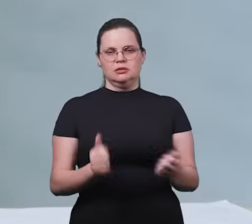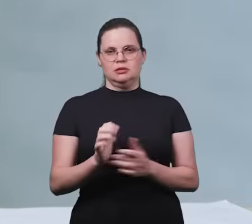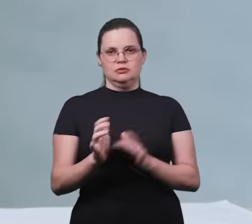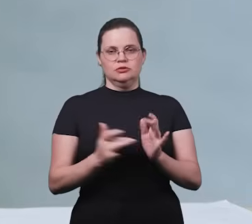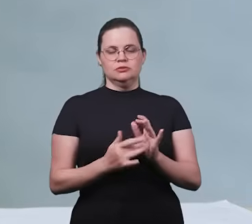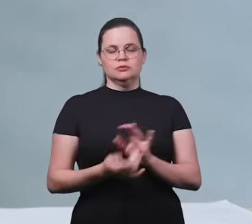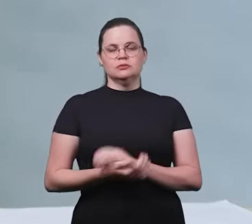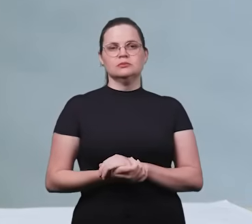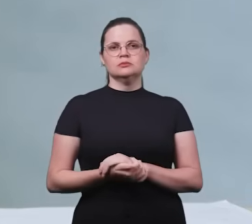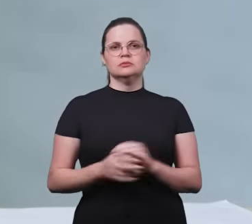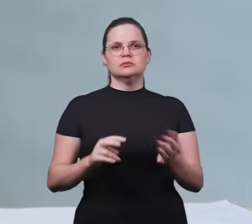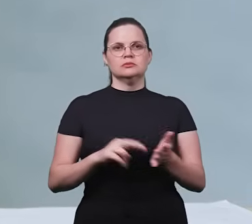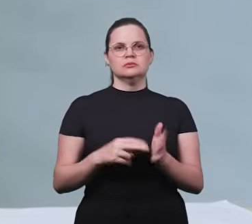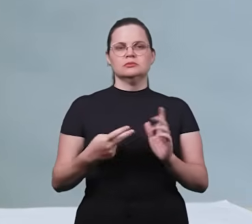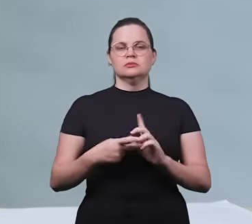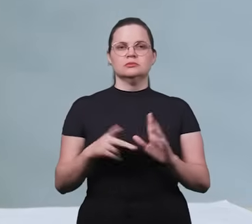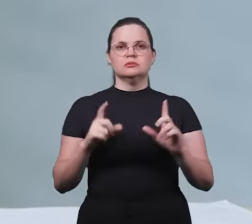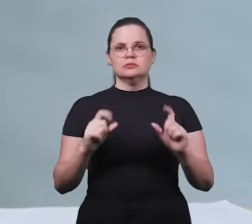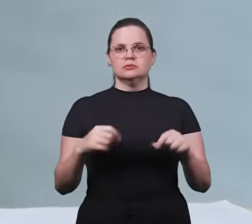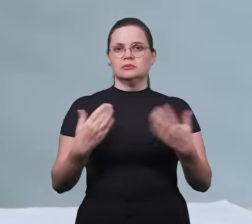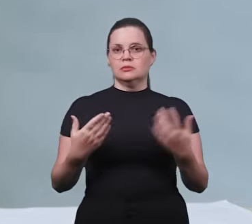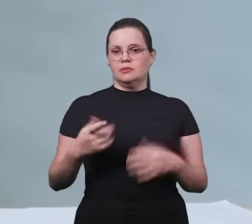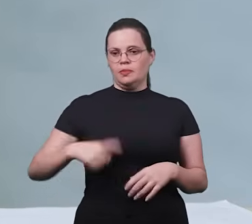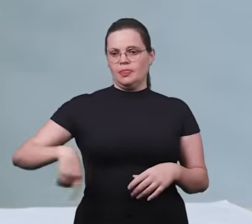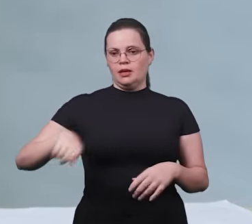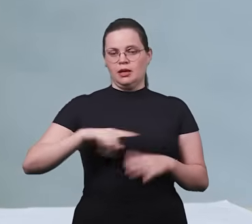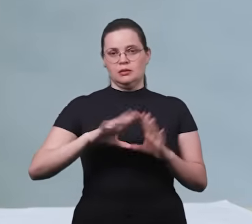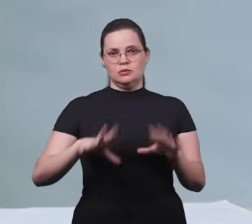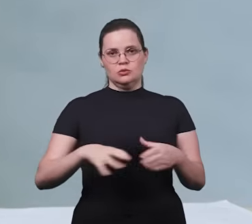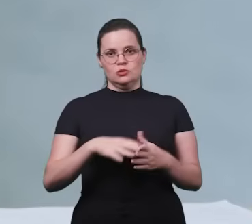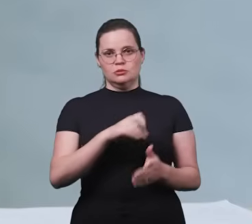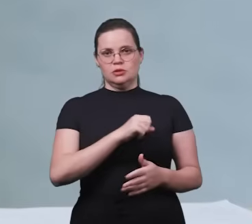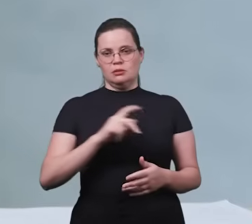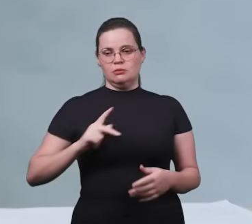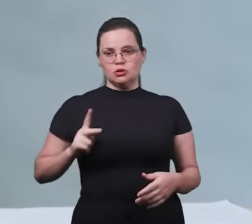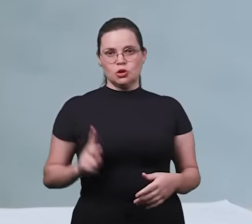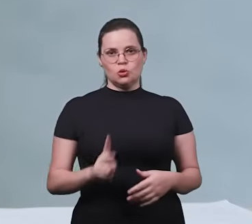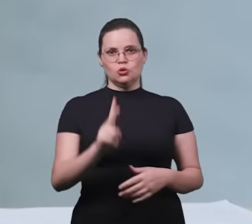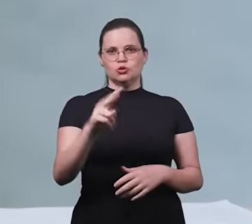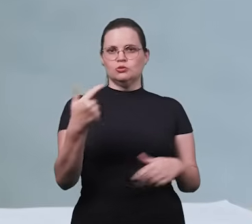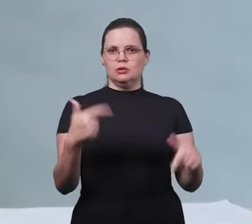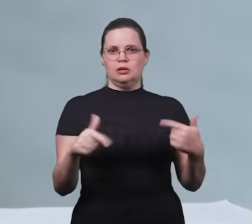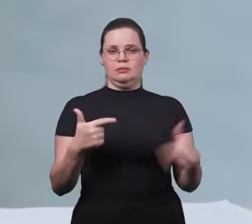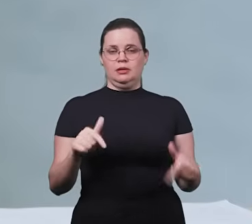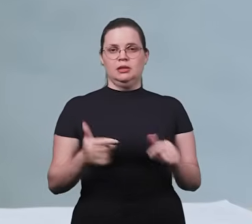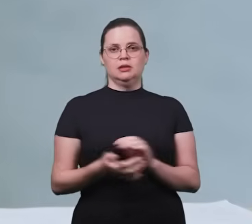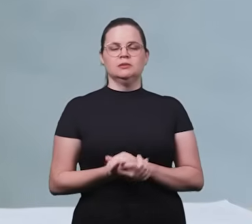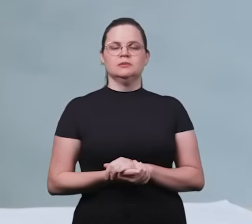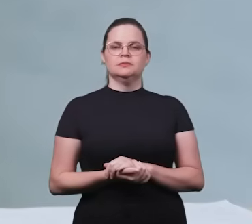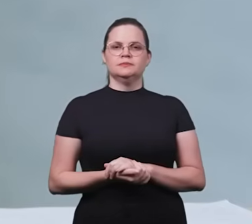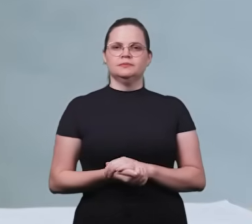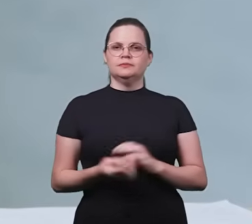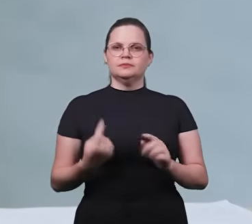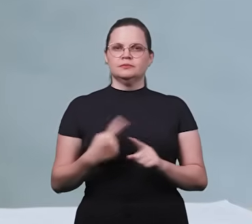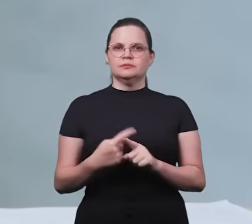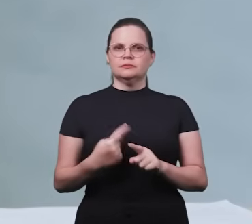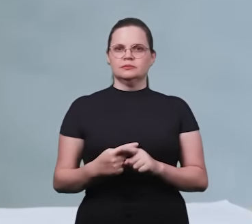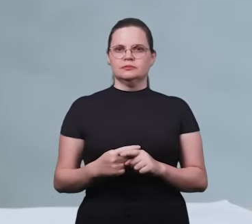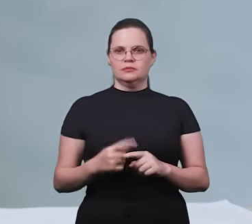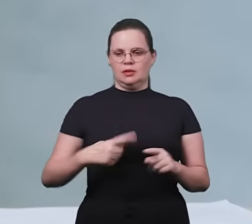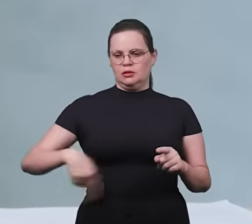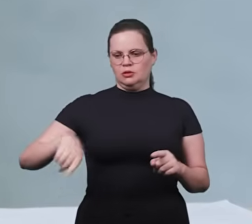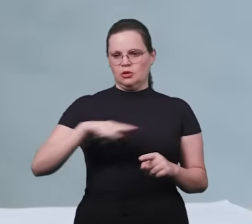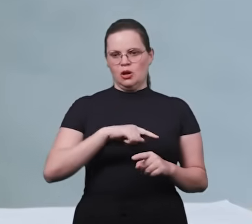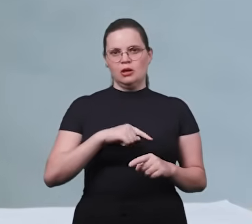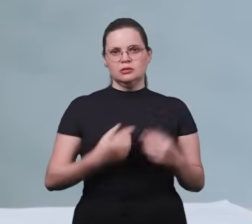do que um sinal da continuidade apostólica. Porque uma igreja, a igreja em si, ela prega pela